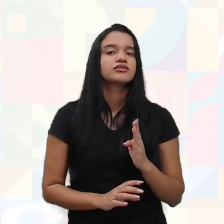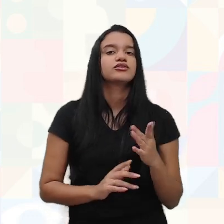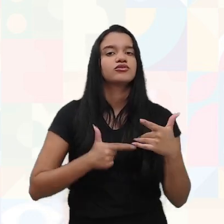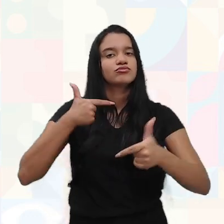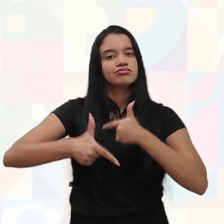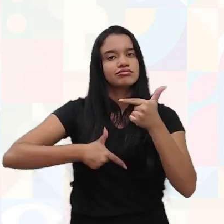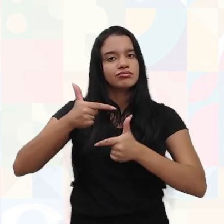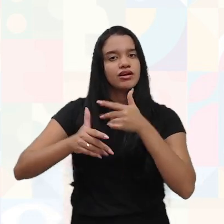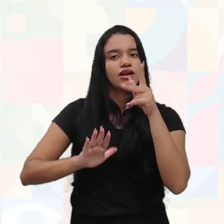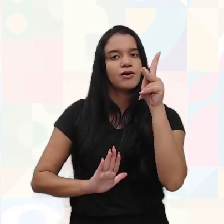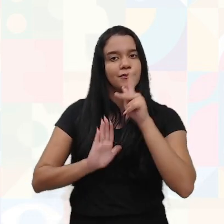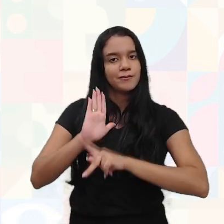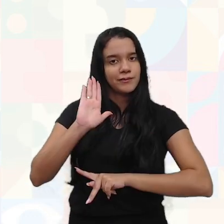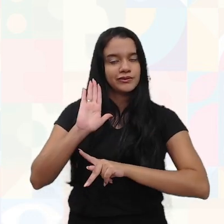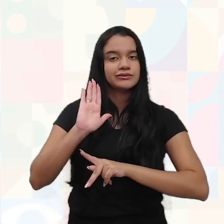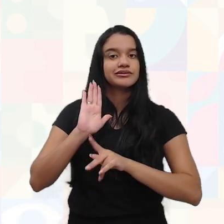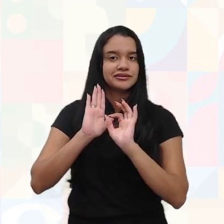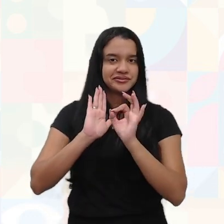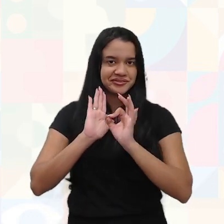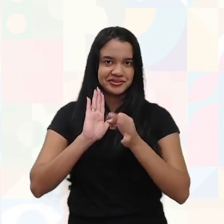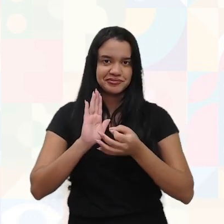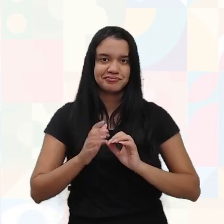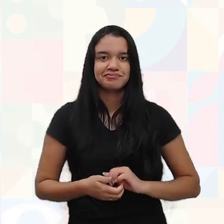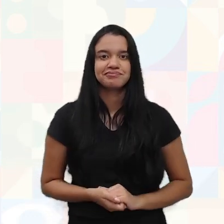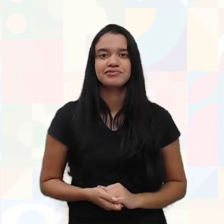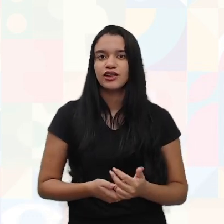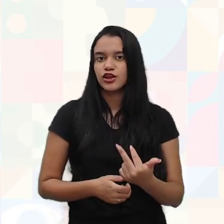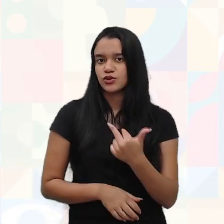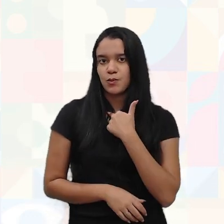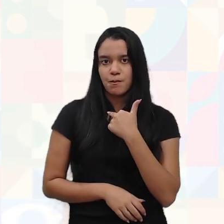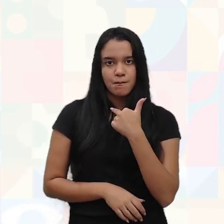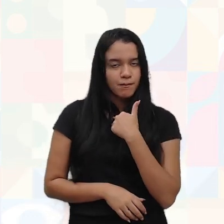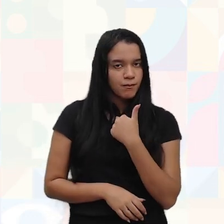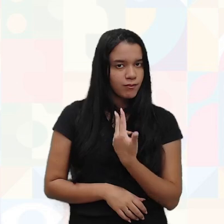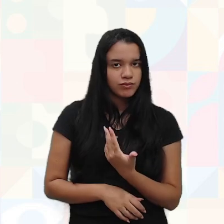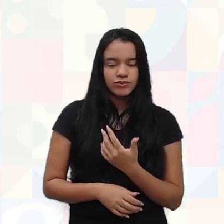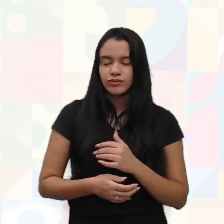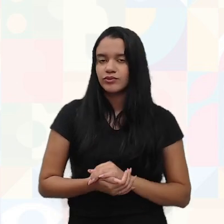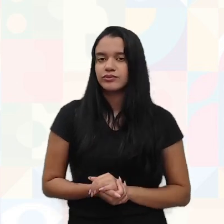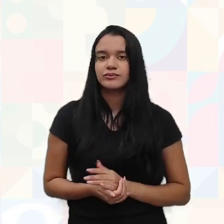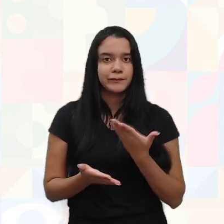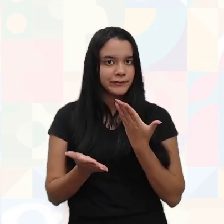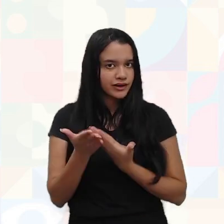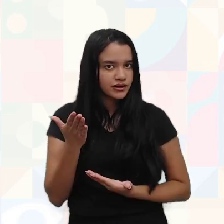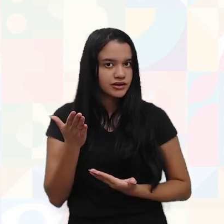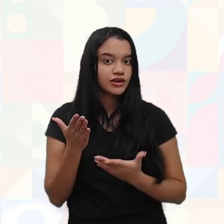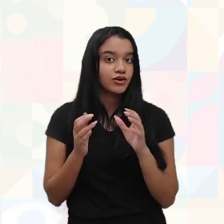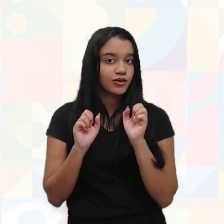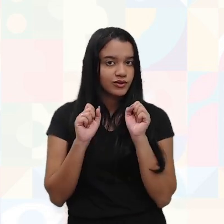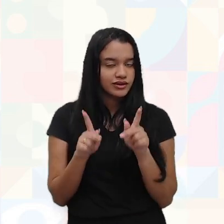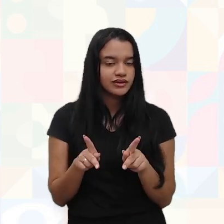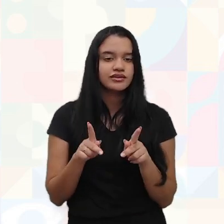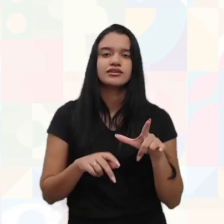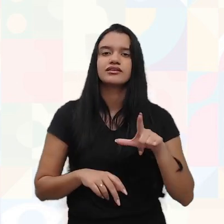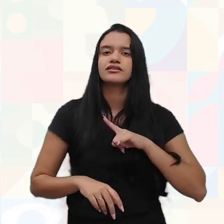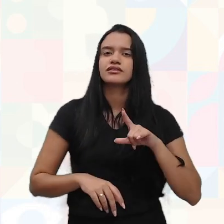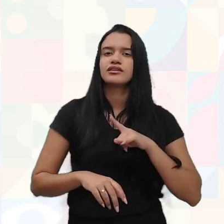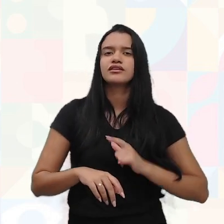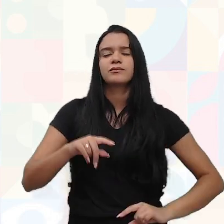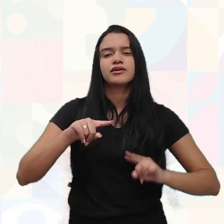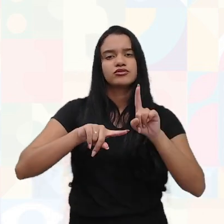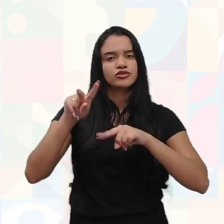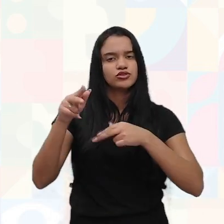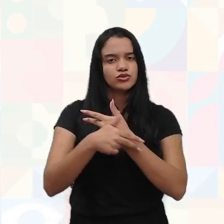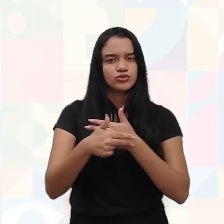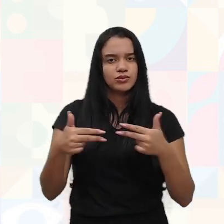com um projeto de interiores, tá certo? A gente não pode perder isso de vista. Então a gente tem também a questão dos